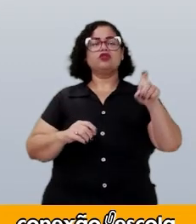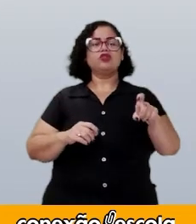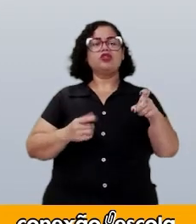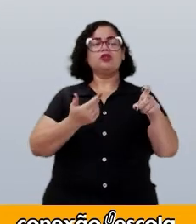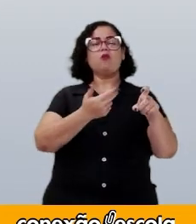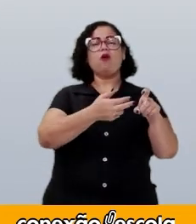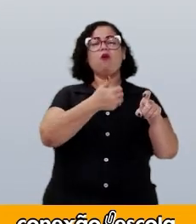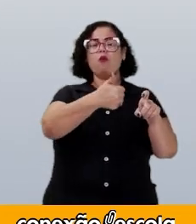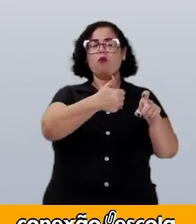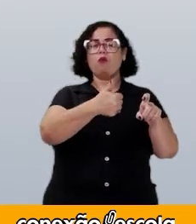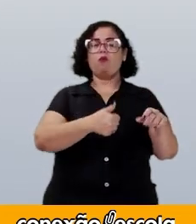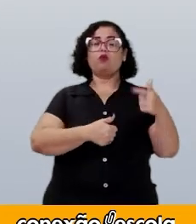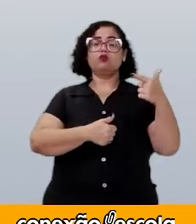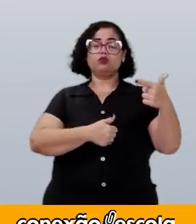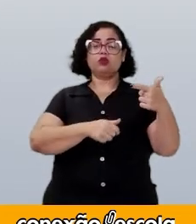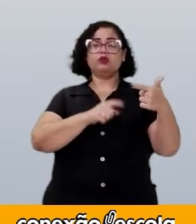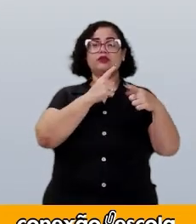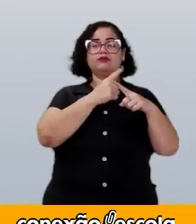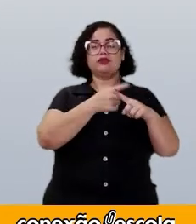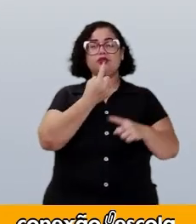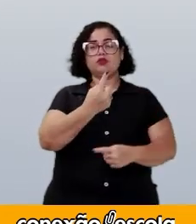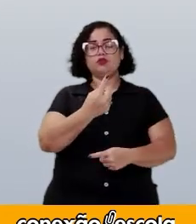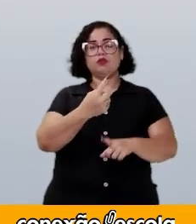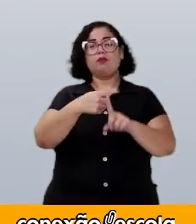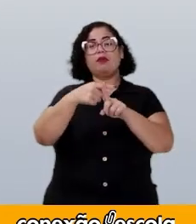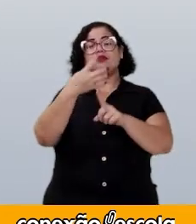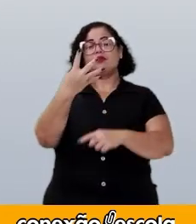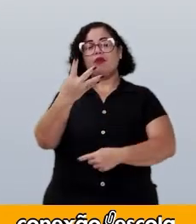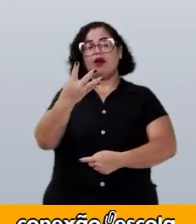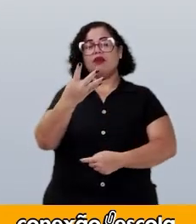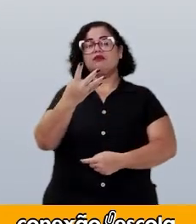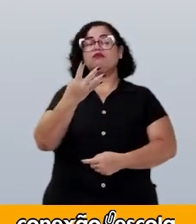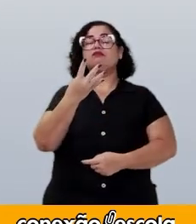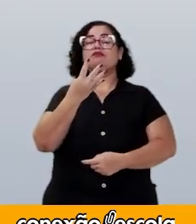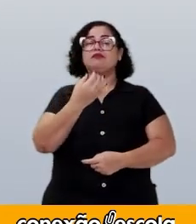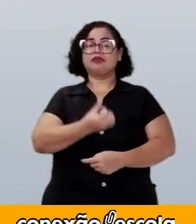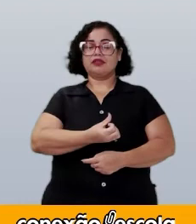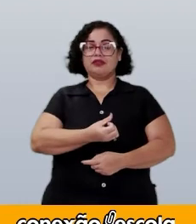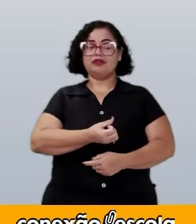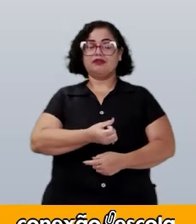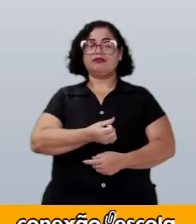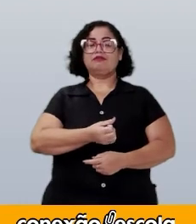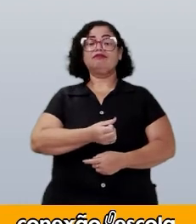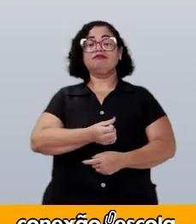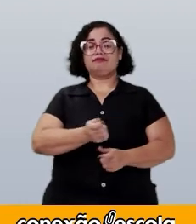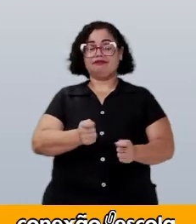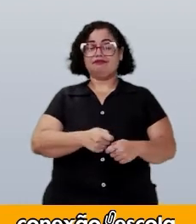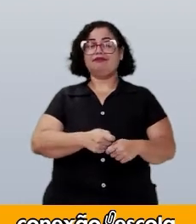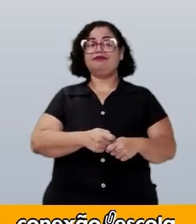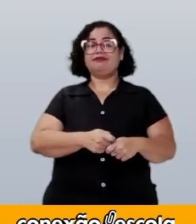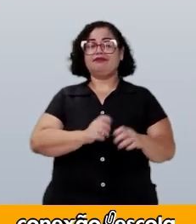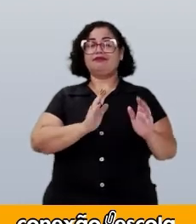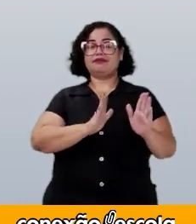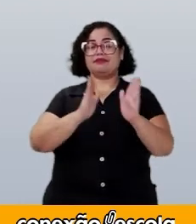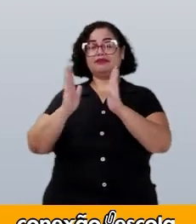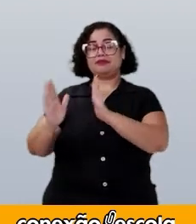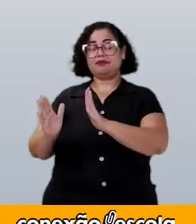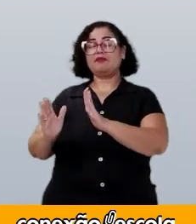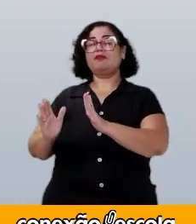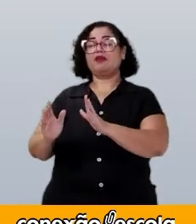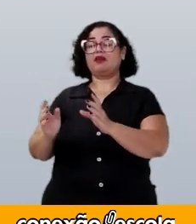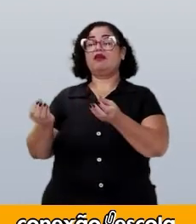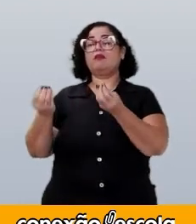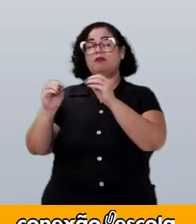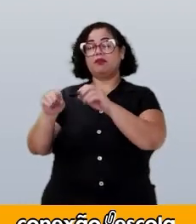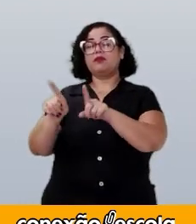1? 2 vezes 1, 2, mais 4, 6. Na outra expressão, eu vou